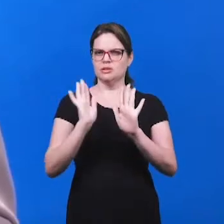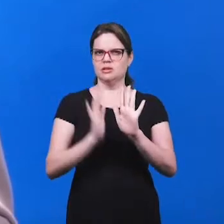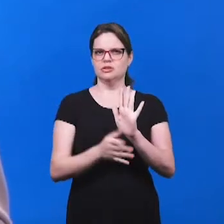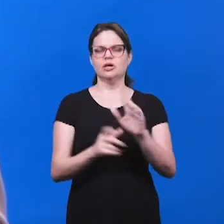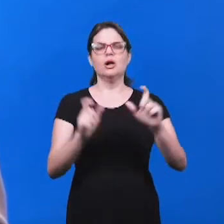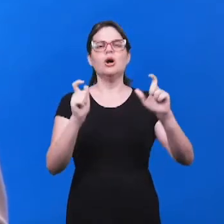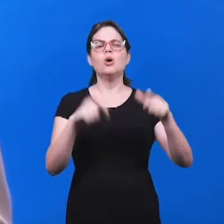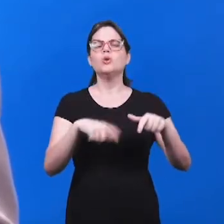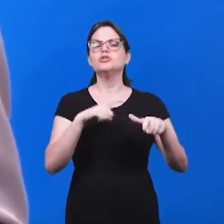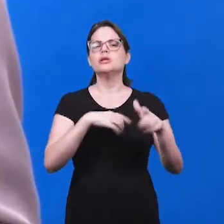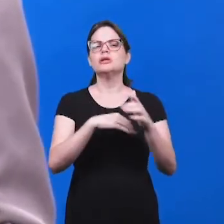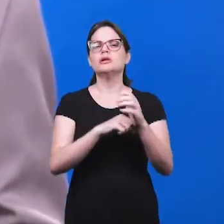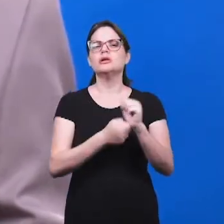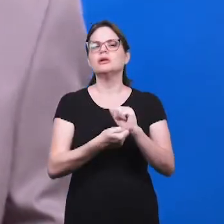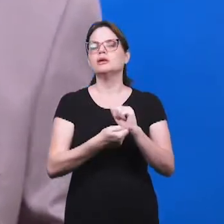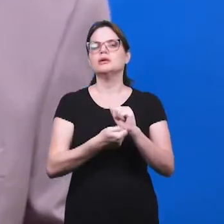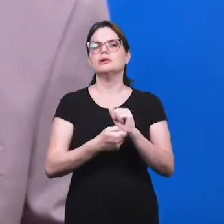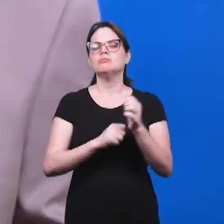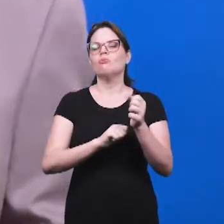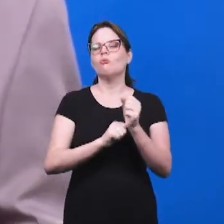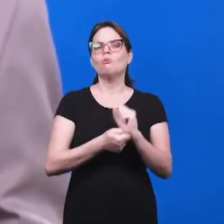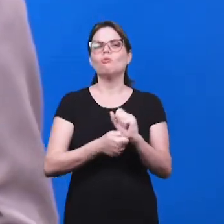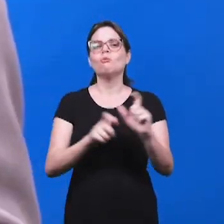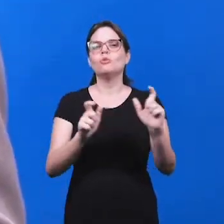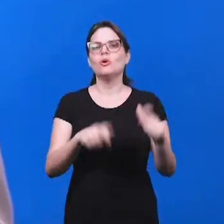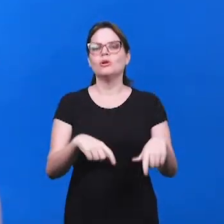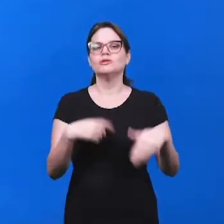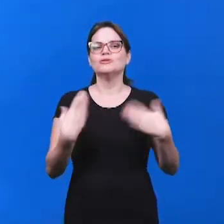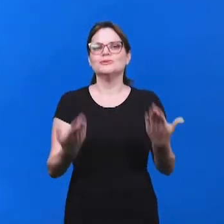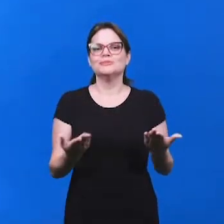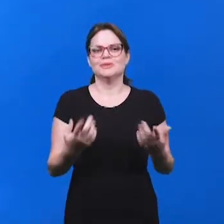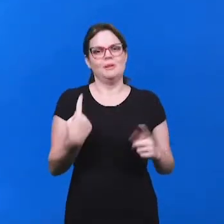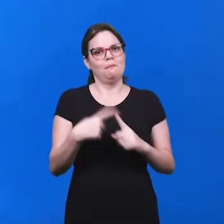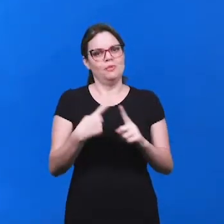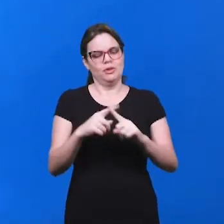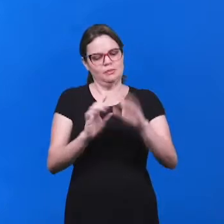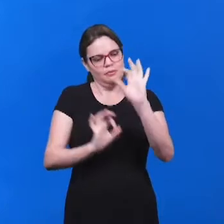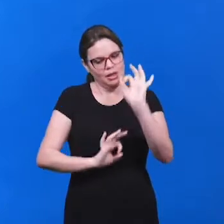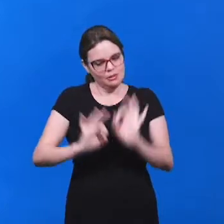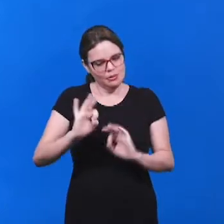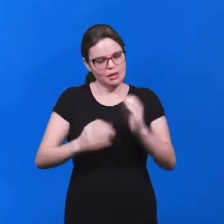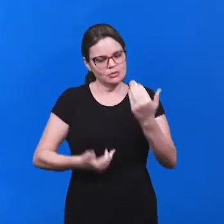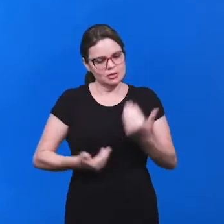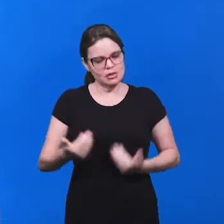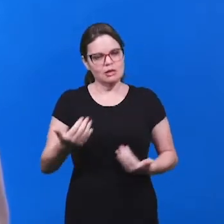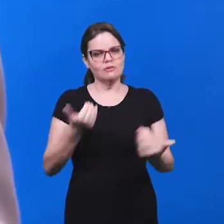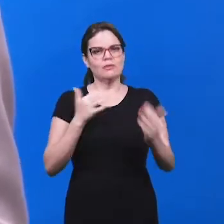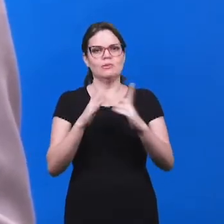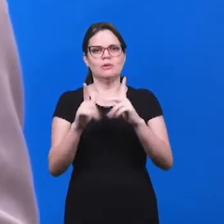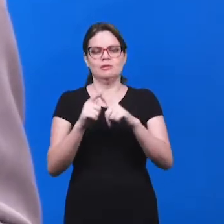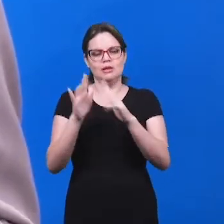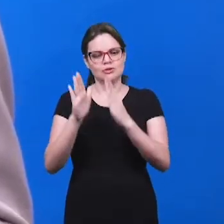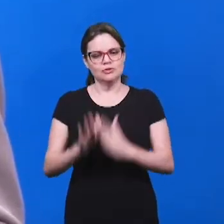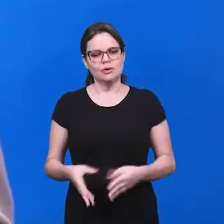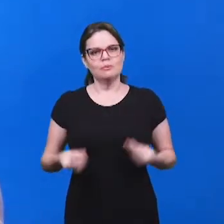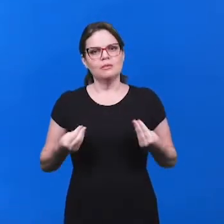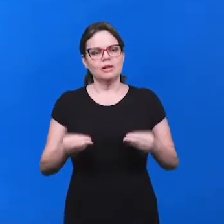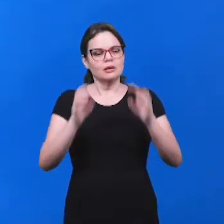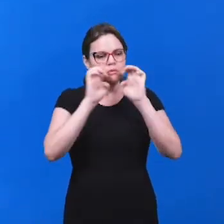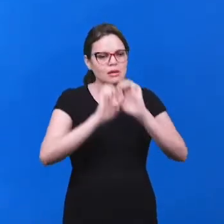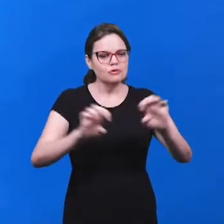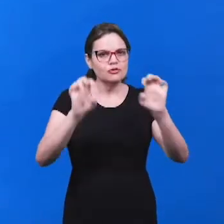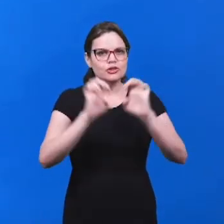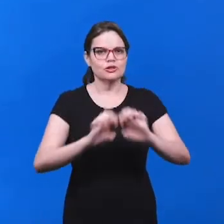está o mistério? Então, o mistério está exatamente nisso, no sentido de preparar a igreja para evangelizar o mundo através